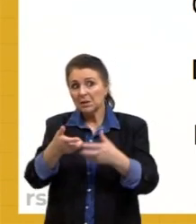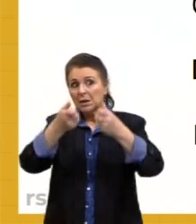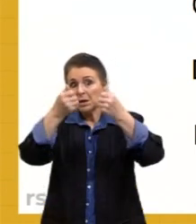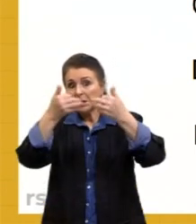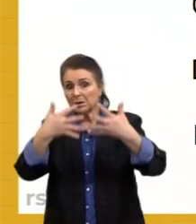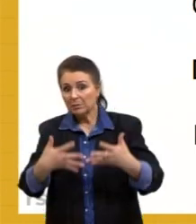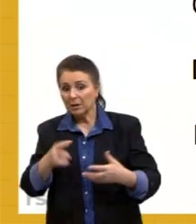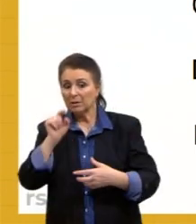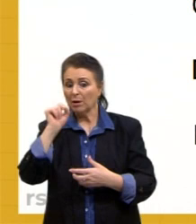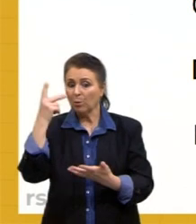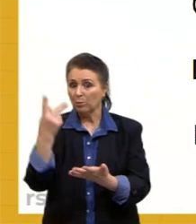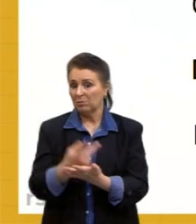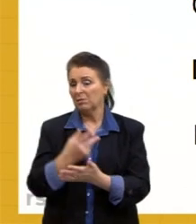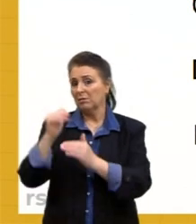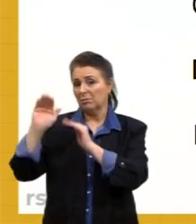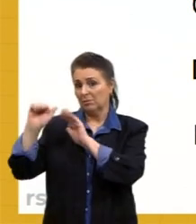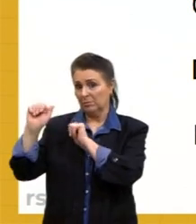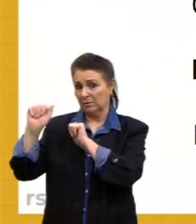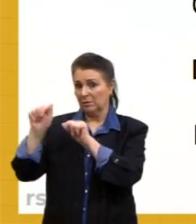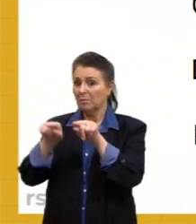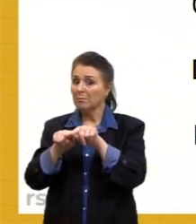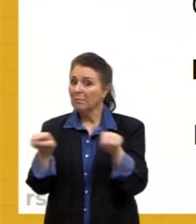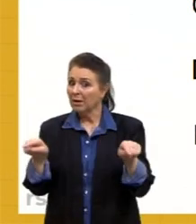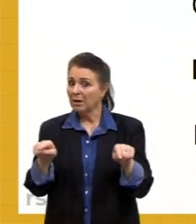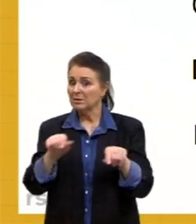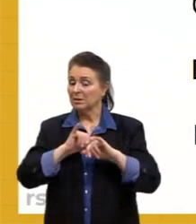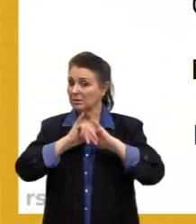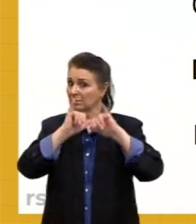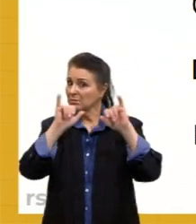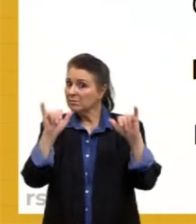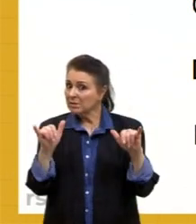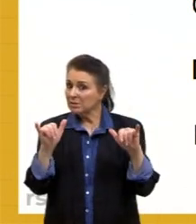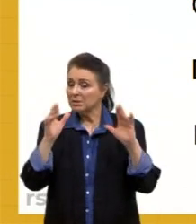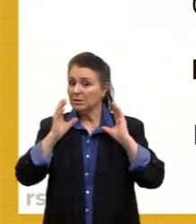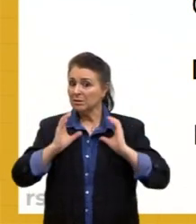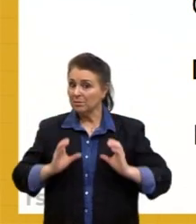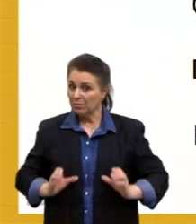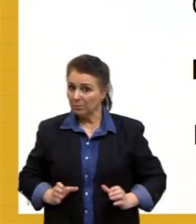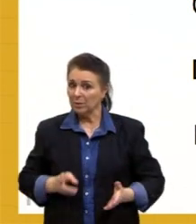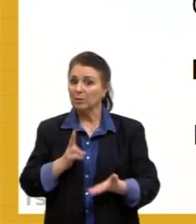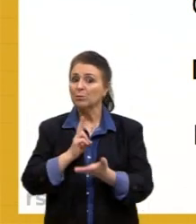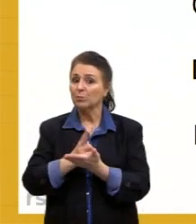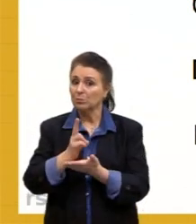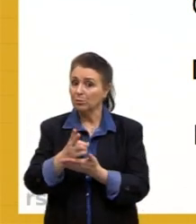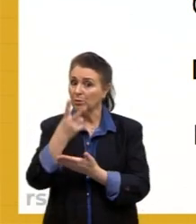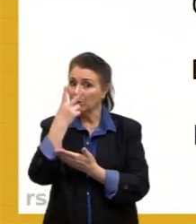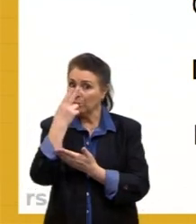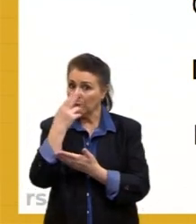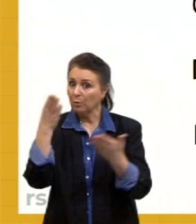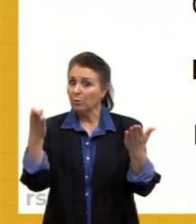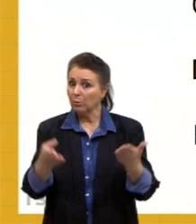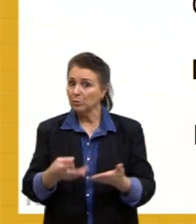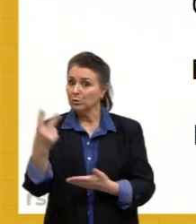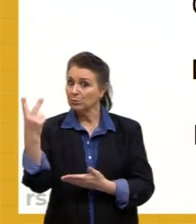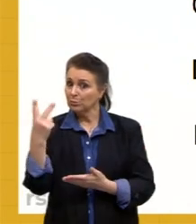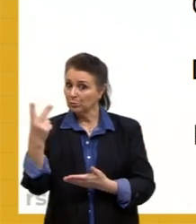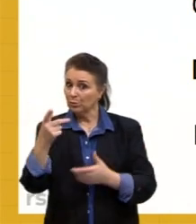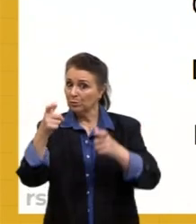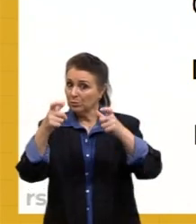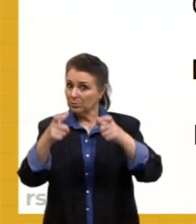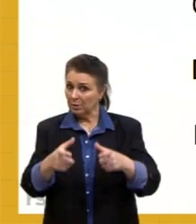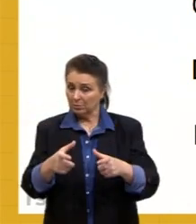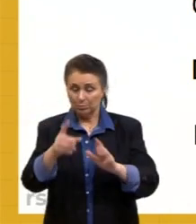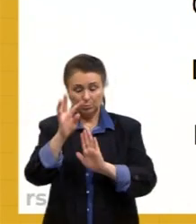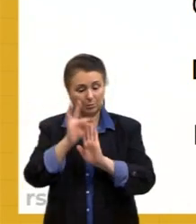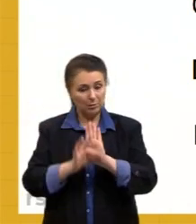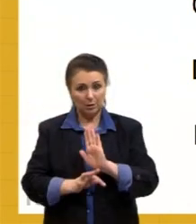aconteceu na Espanha mas ele não vai dizer que esses comportamentos ainda acontecem hoje nesses dois lugares não é sobre isso porque o texto